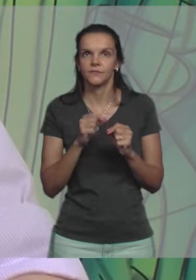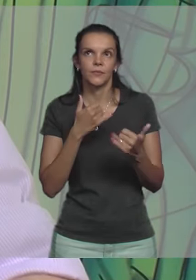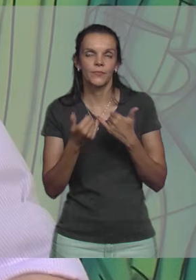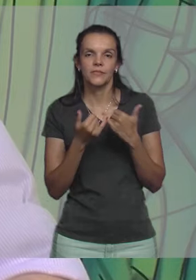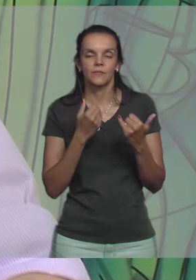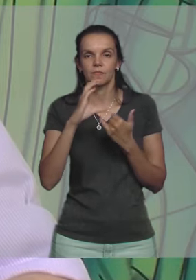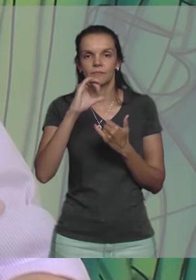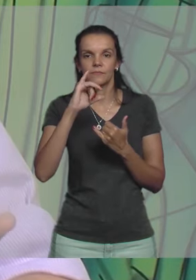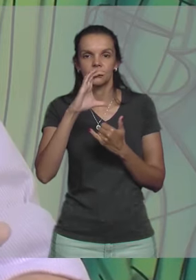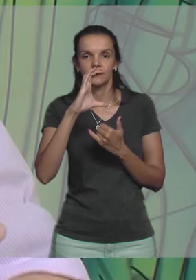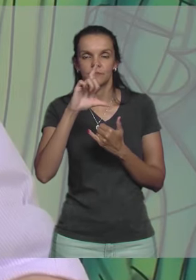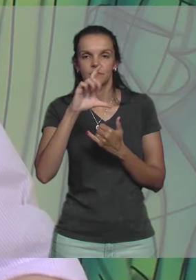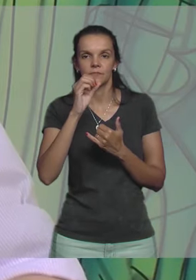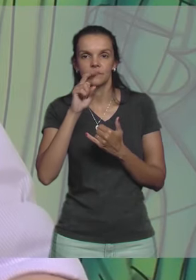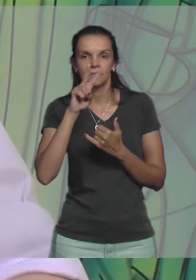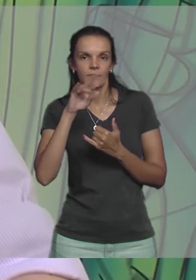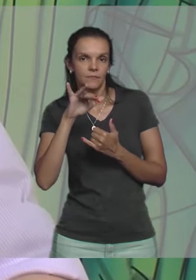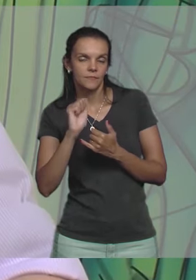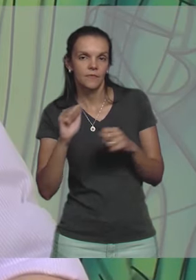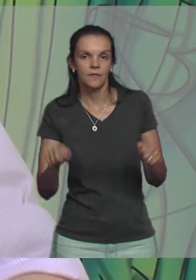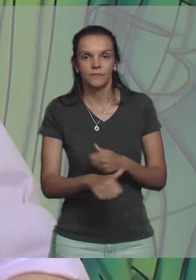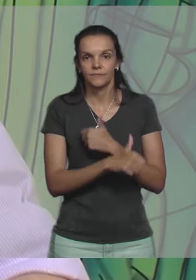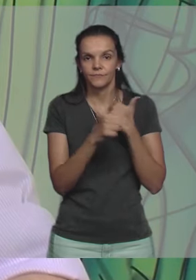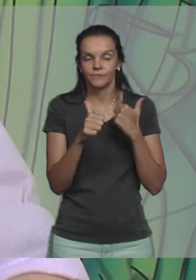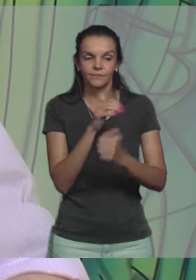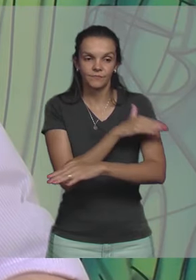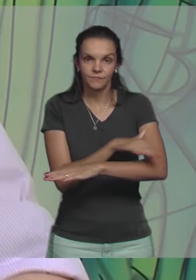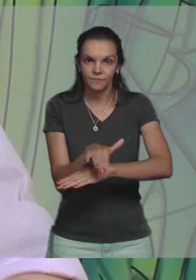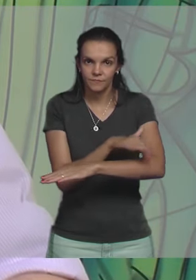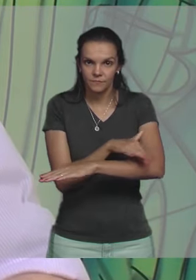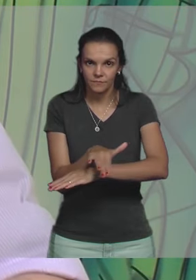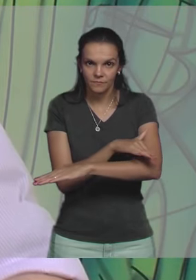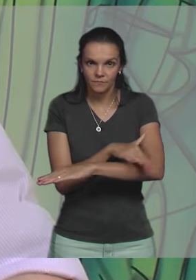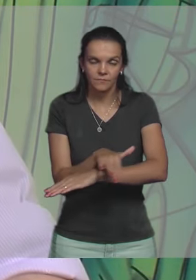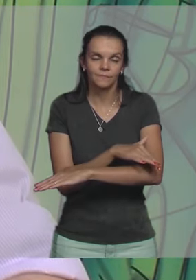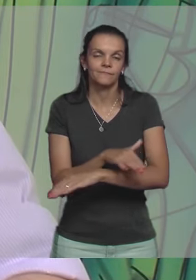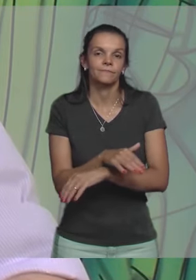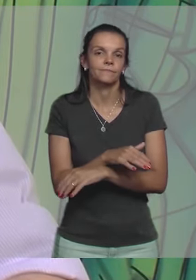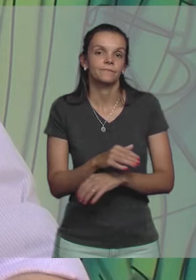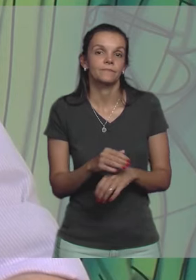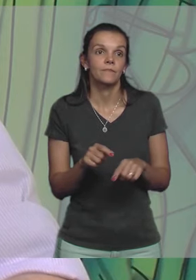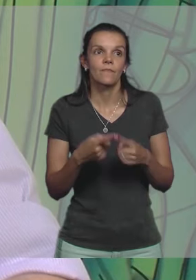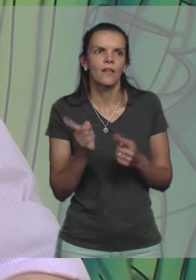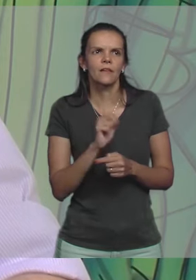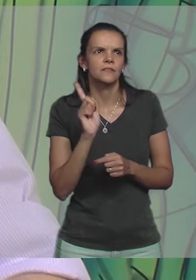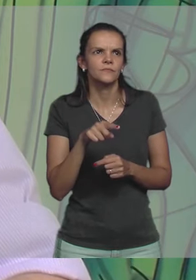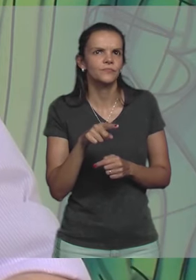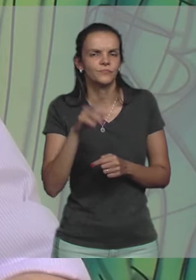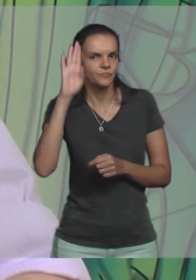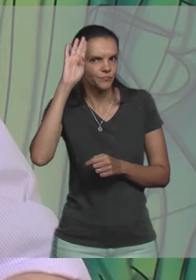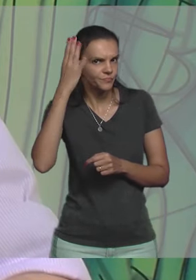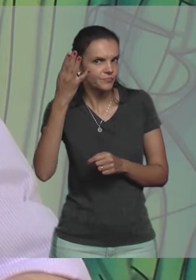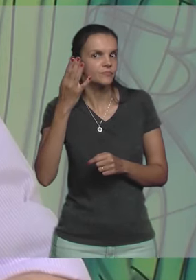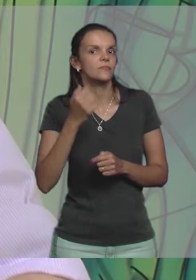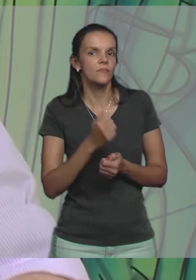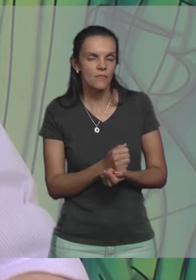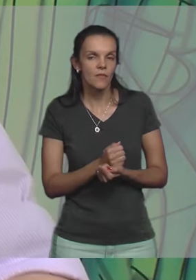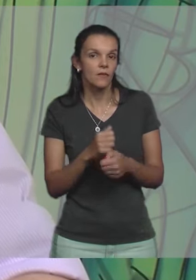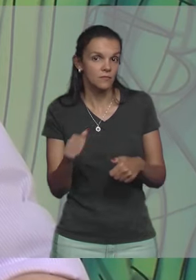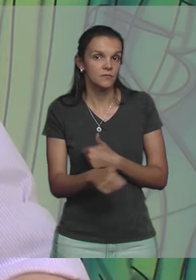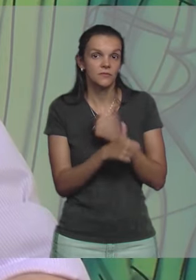ciclovia, a melhoria das calçadas, tudo colabora, tudo é importante, mas não é o essencial do meu modo de ver, porque o transporte